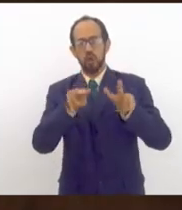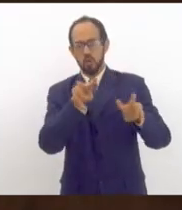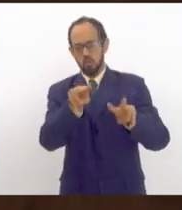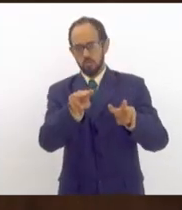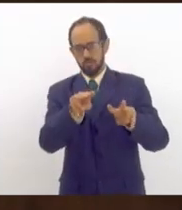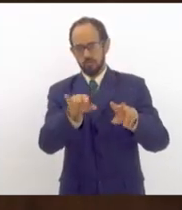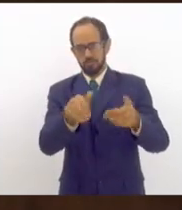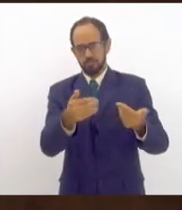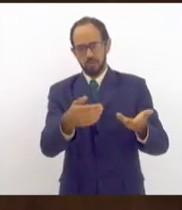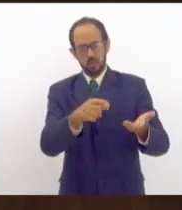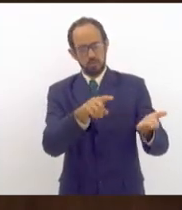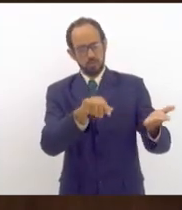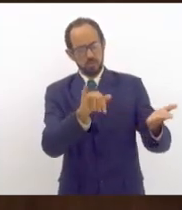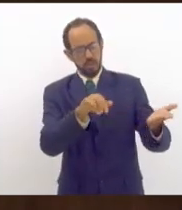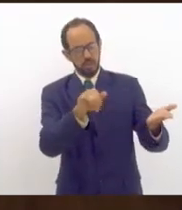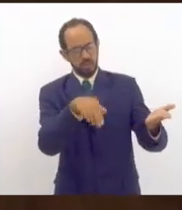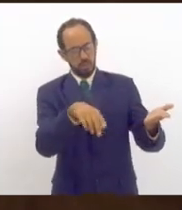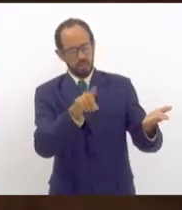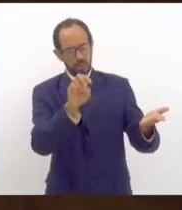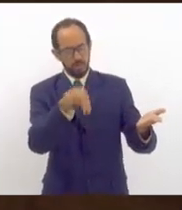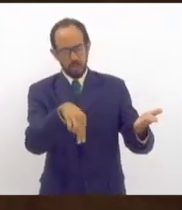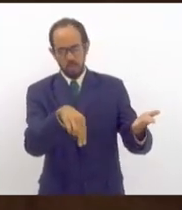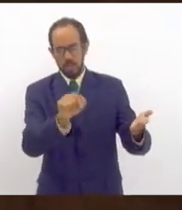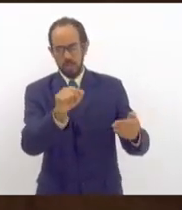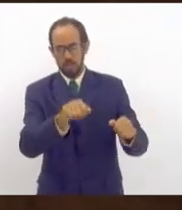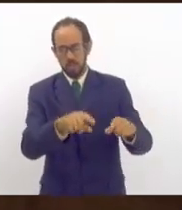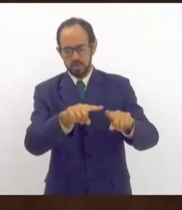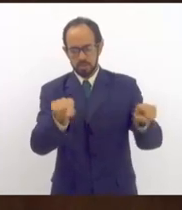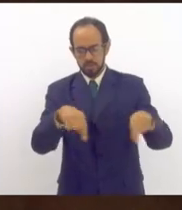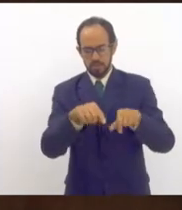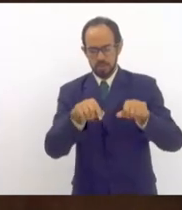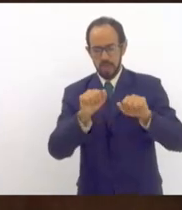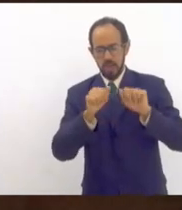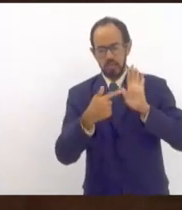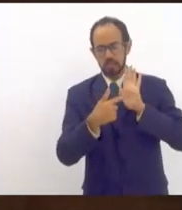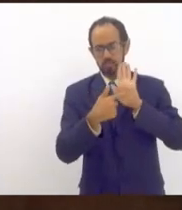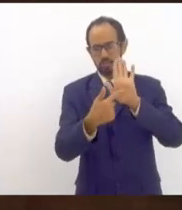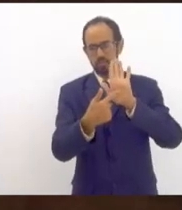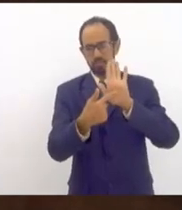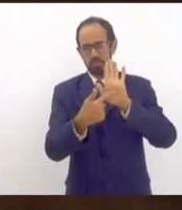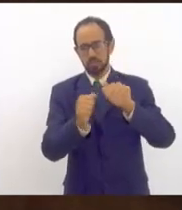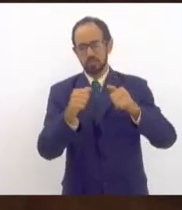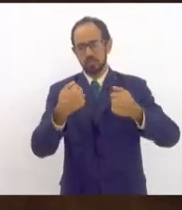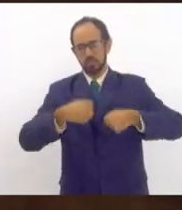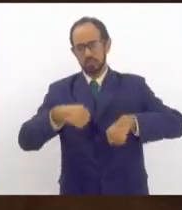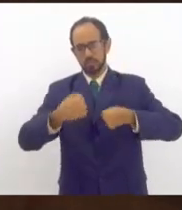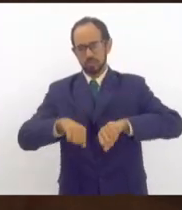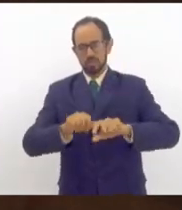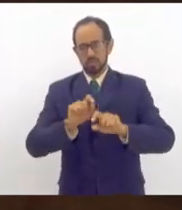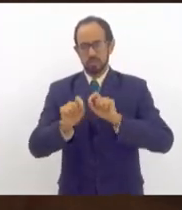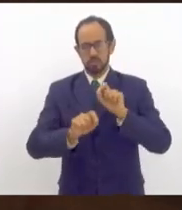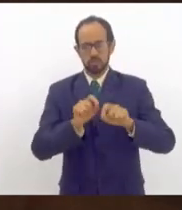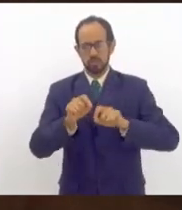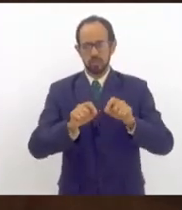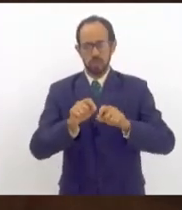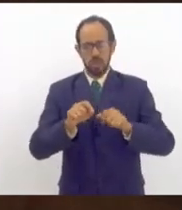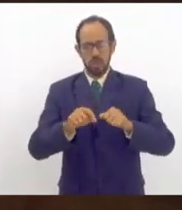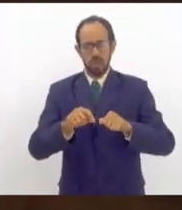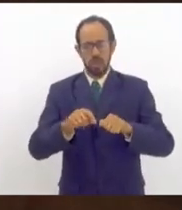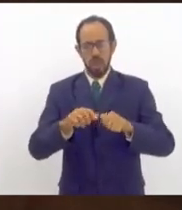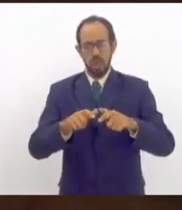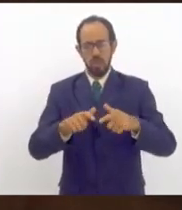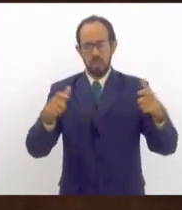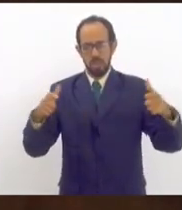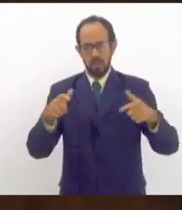a Isa e nas salas de exibição que hoje fazem parte do problema precisam ser multiplicadas